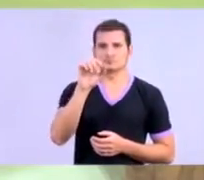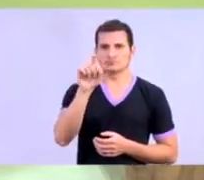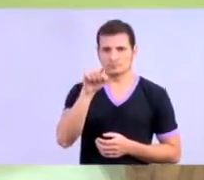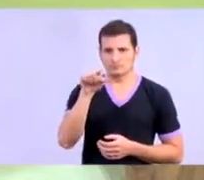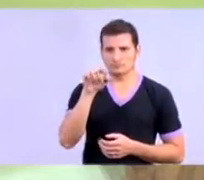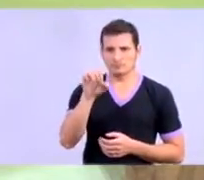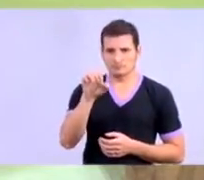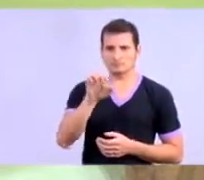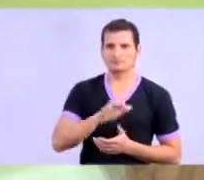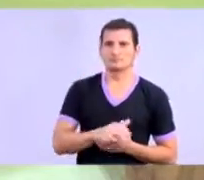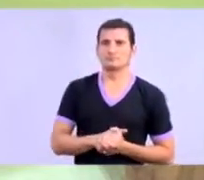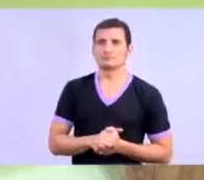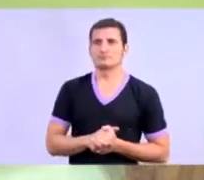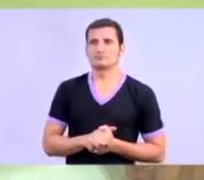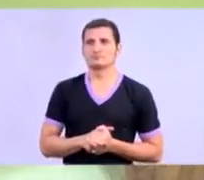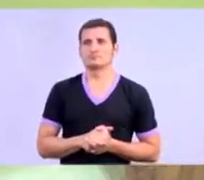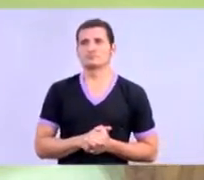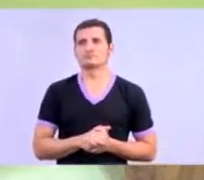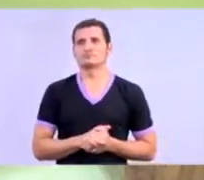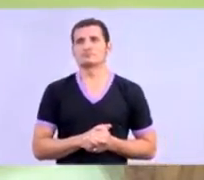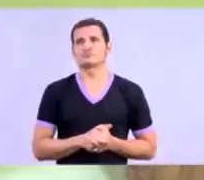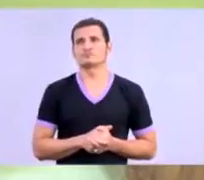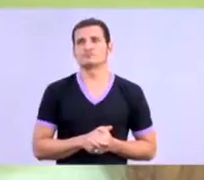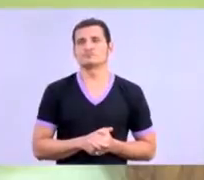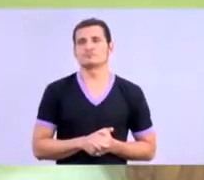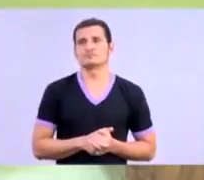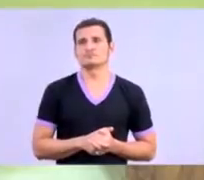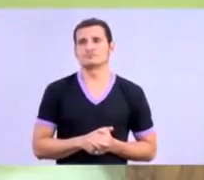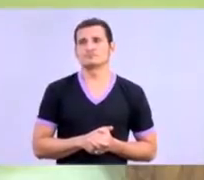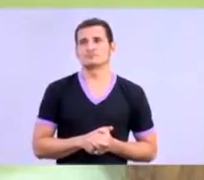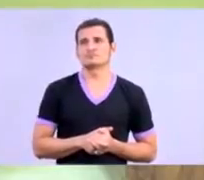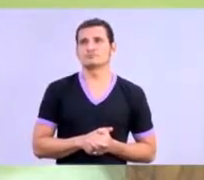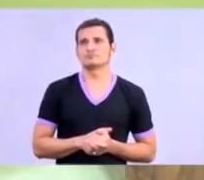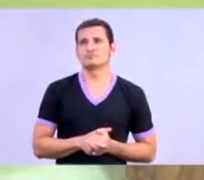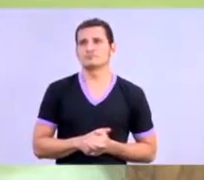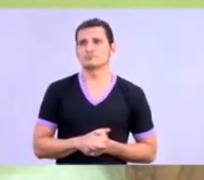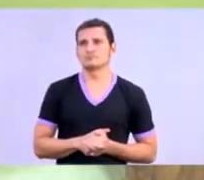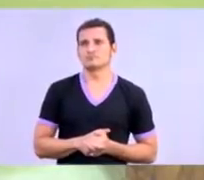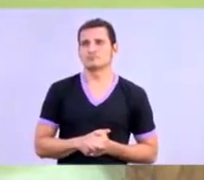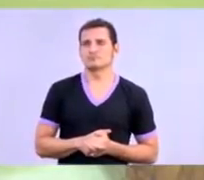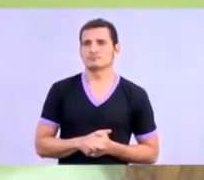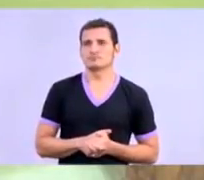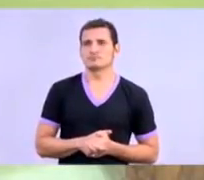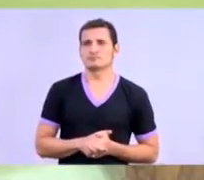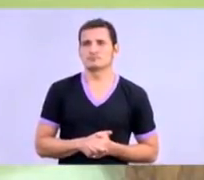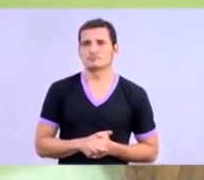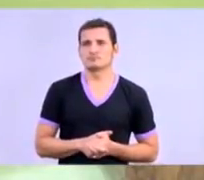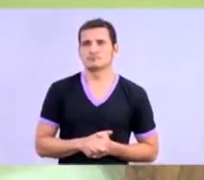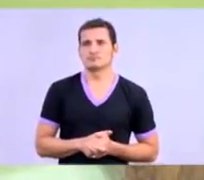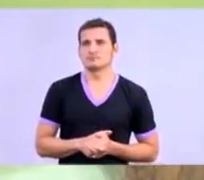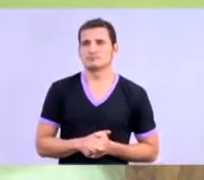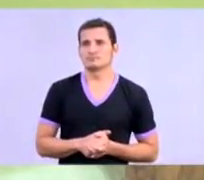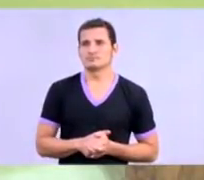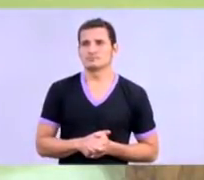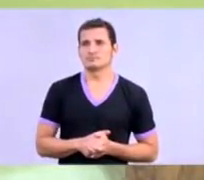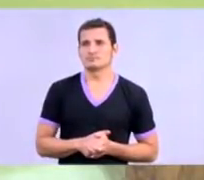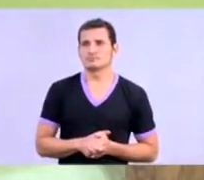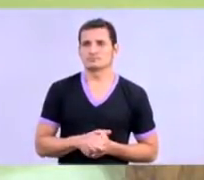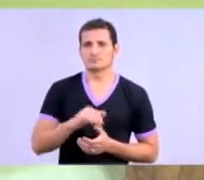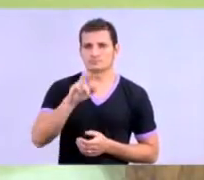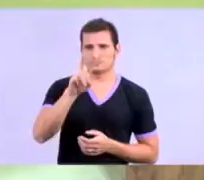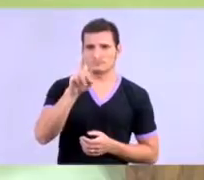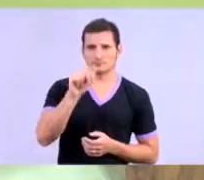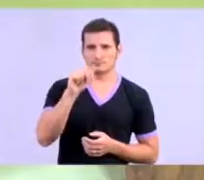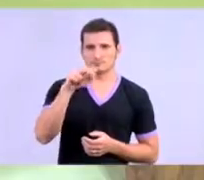Jussi, que ela respondeu com a sequência, né? É 71423. E a Vanise